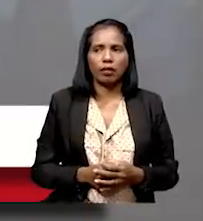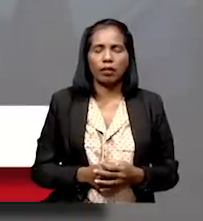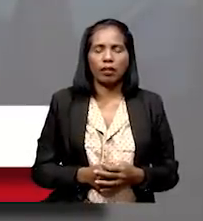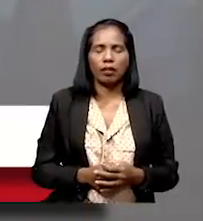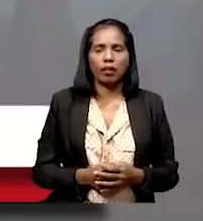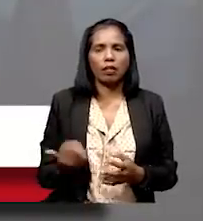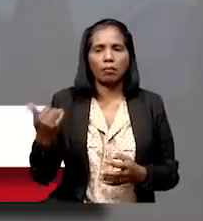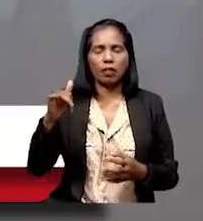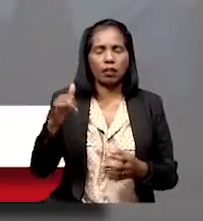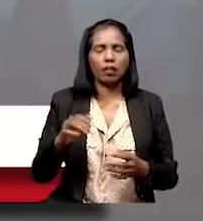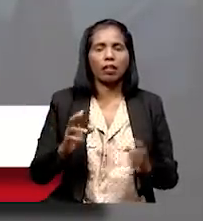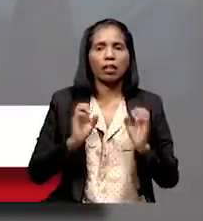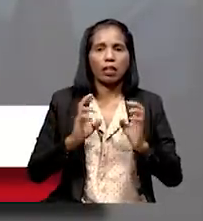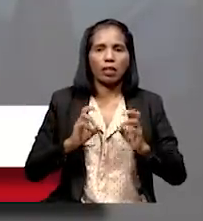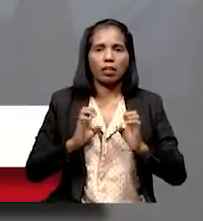deda rohing kala tama